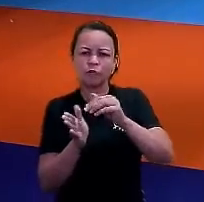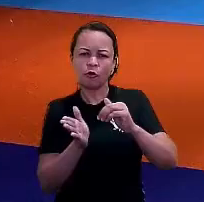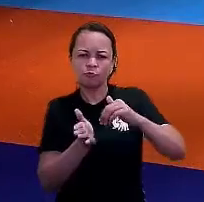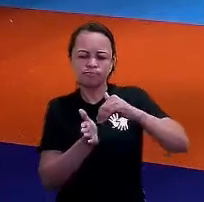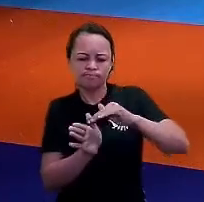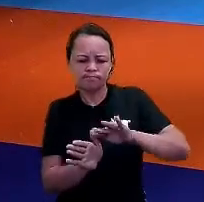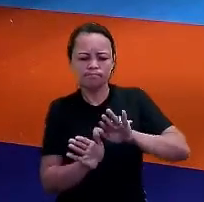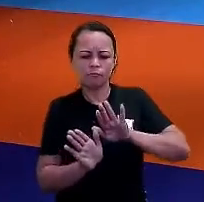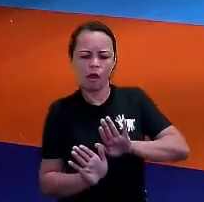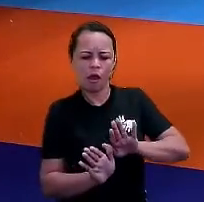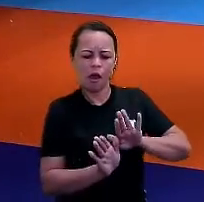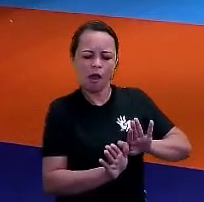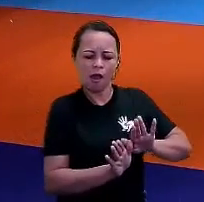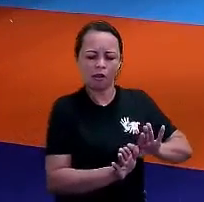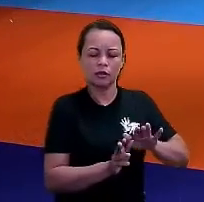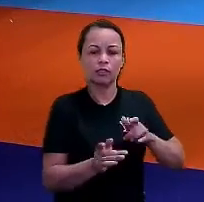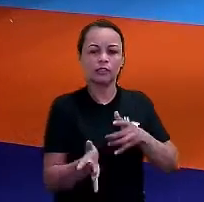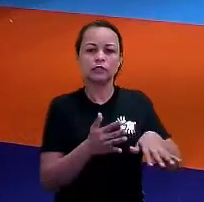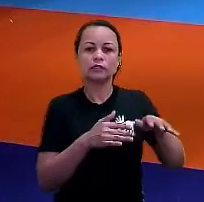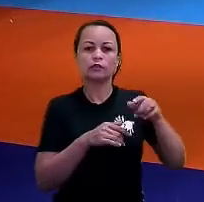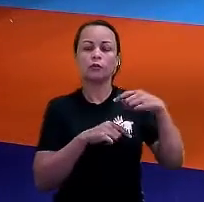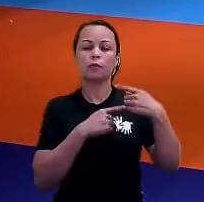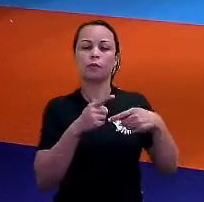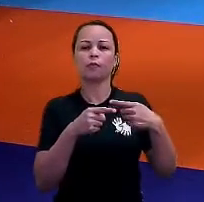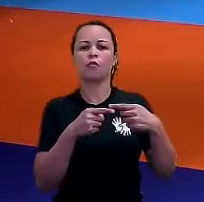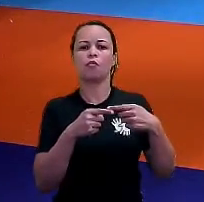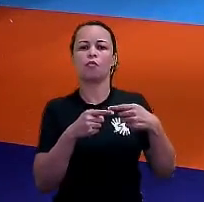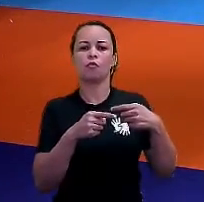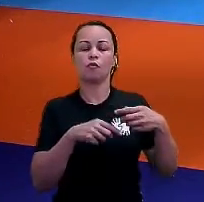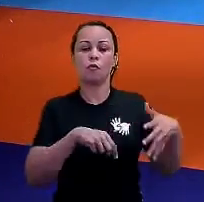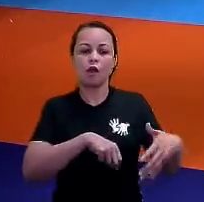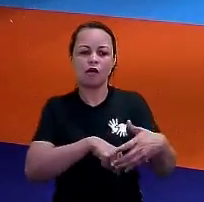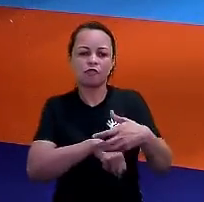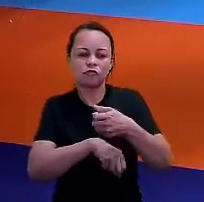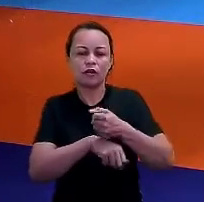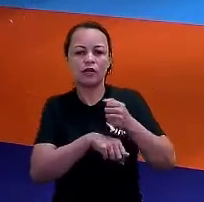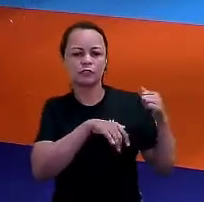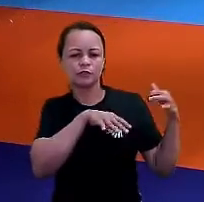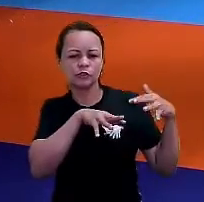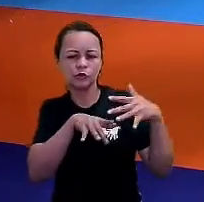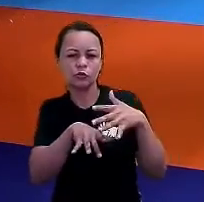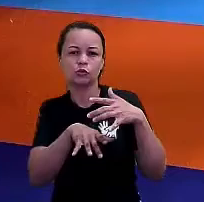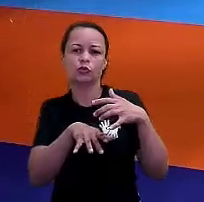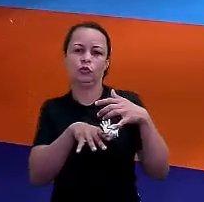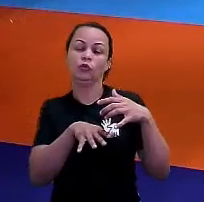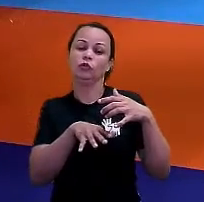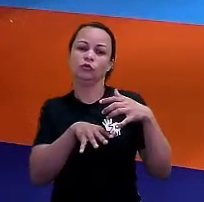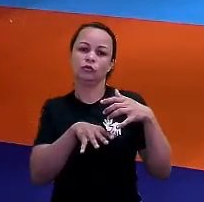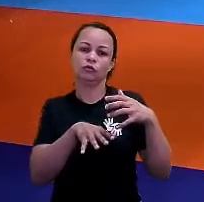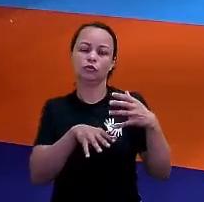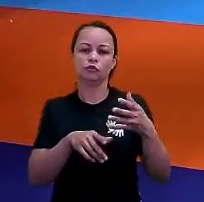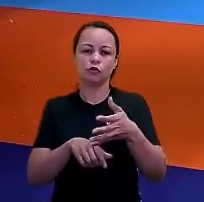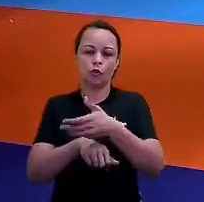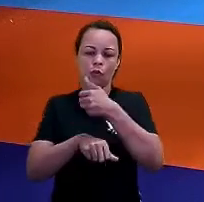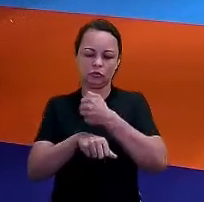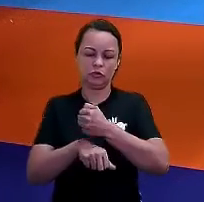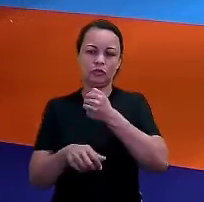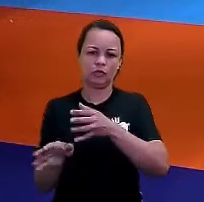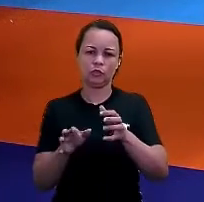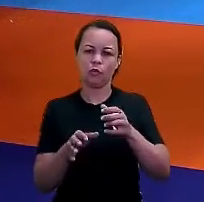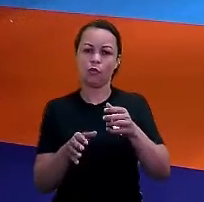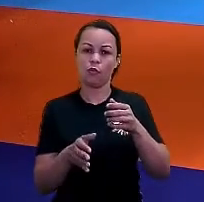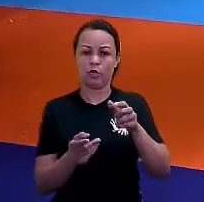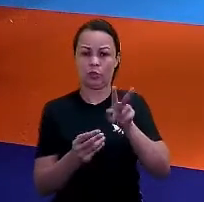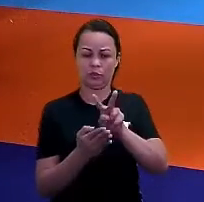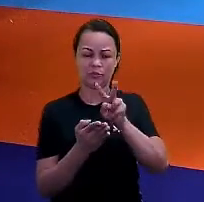recuando, porque com o avanço dos colonizadores, eles perdiam espaços. Então, em toda